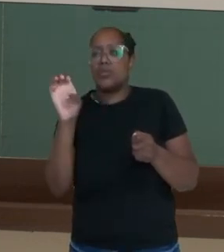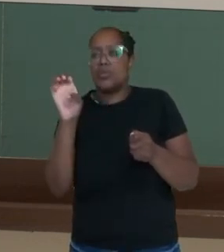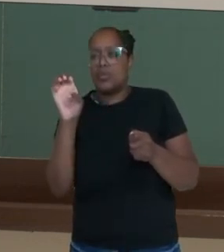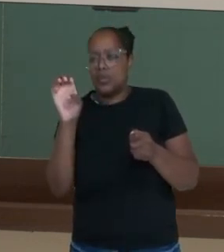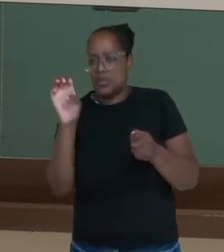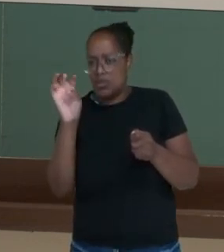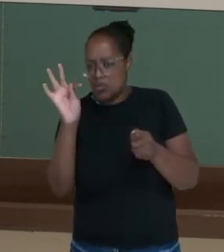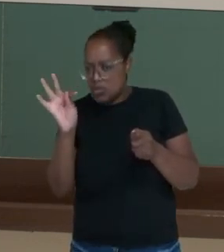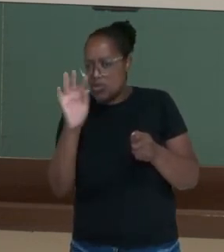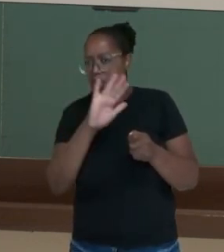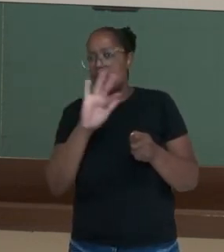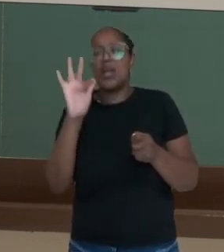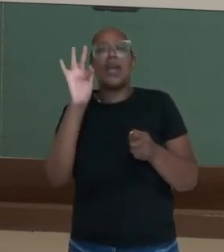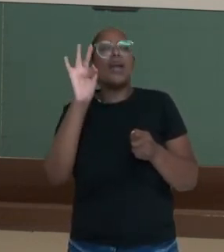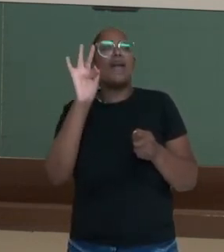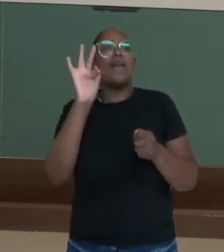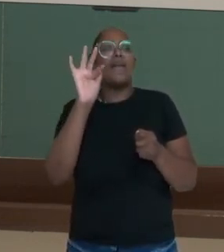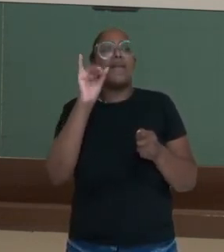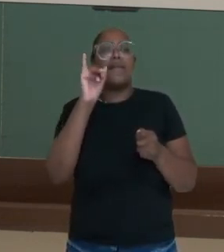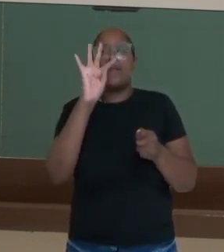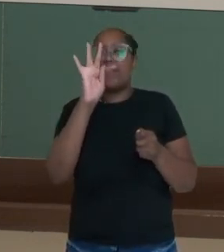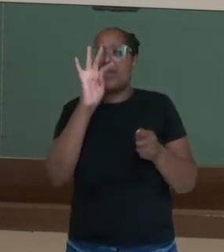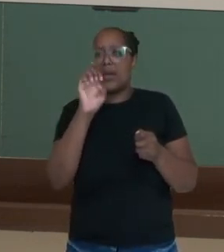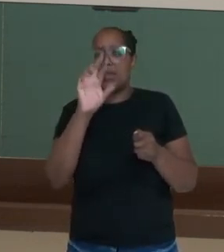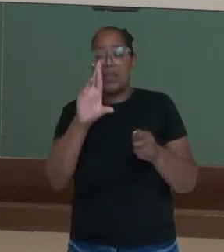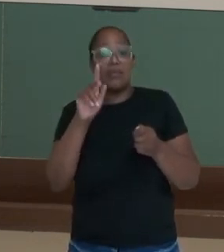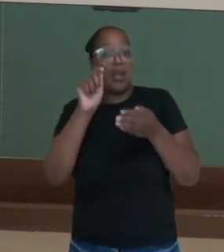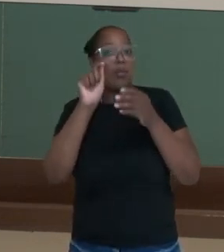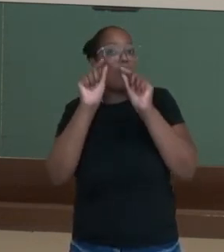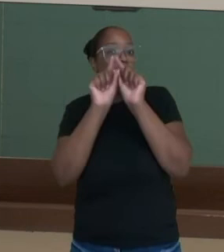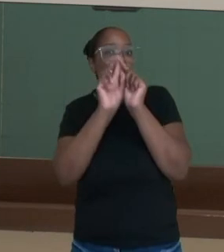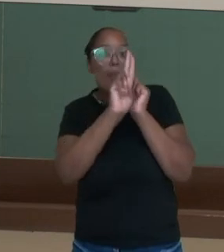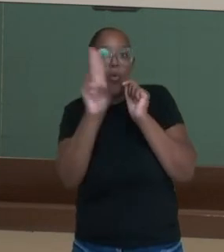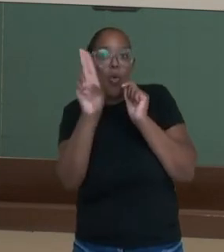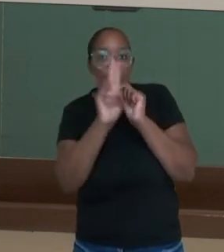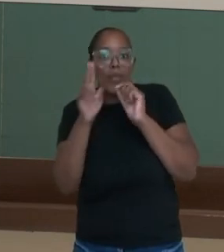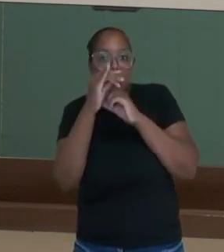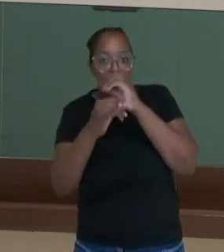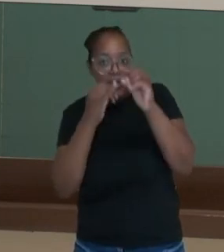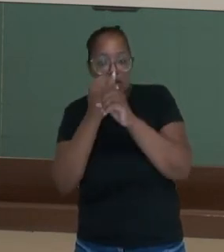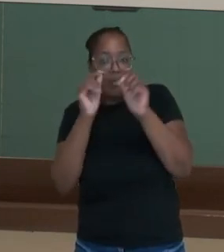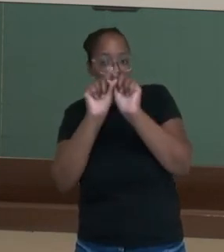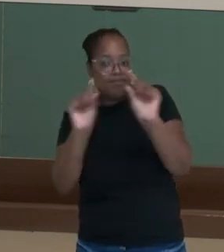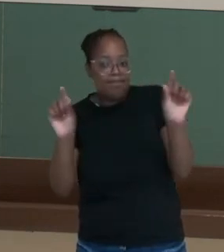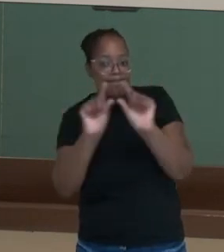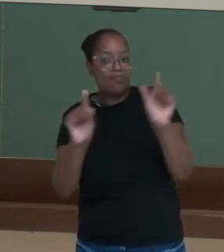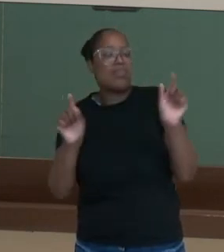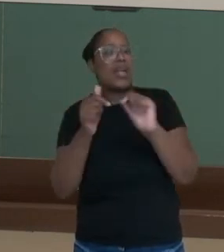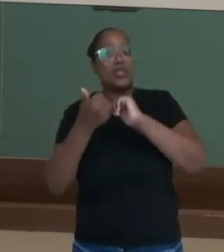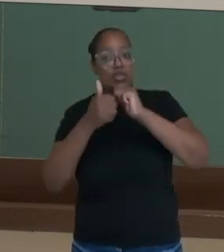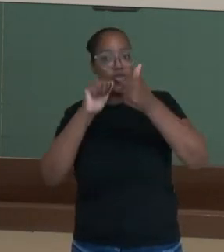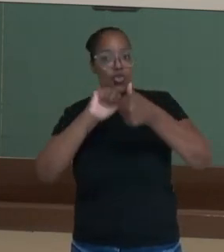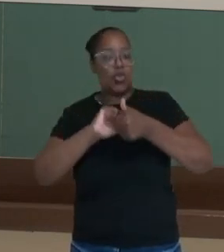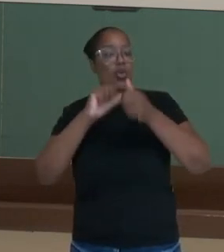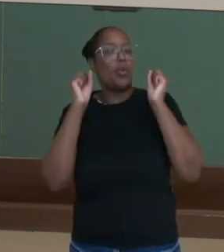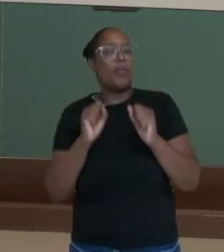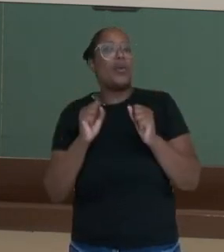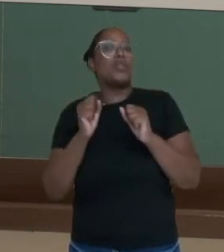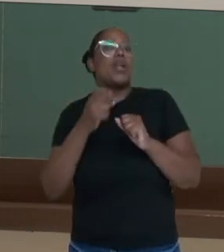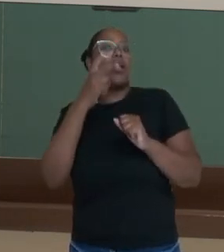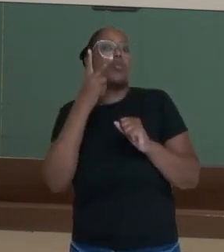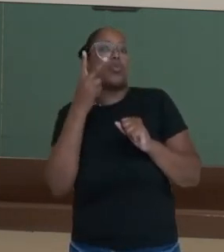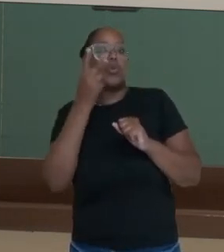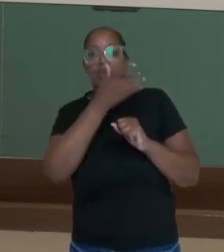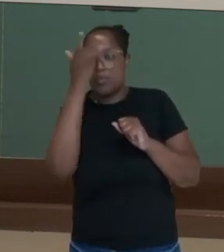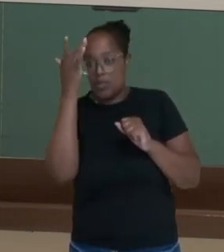acessar esse link que eu vou deixar aqui para vocês copiarem, tá? Esse jogo ele pode ser praticado por dois jogadores